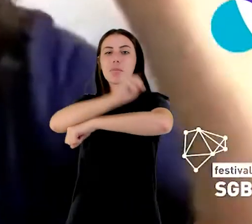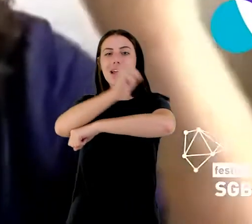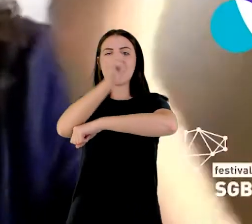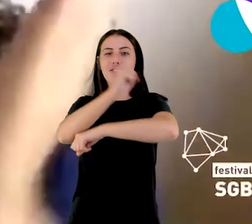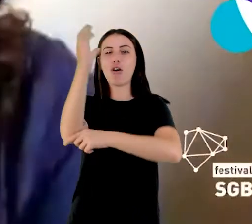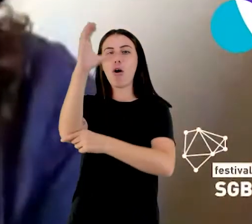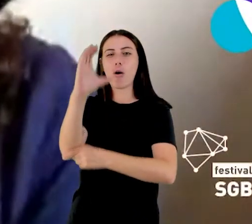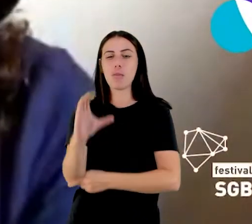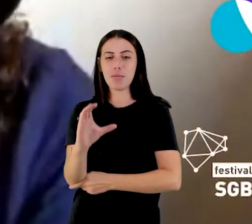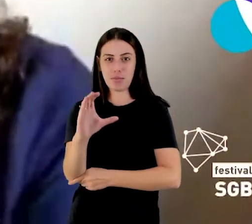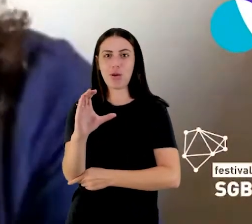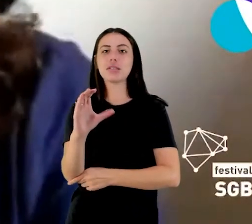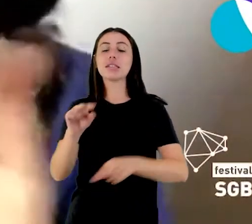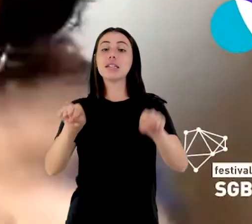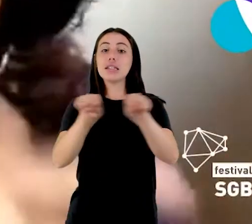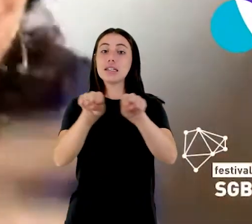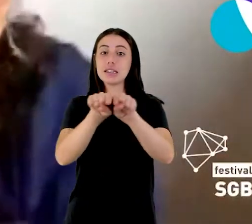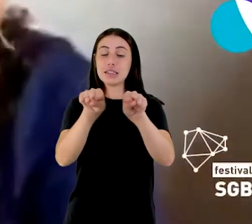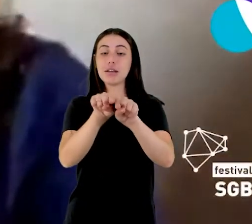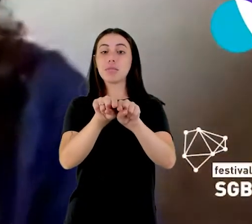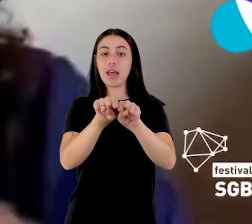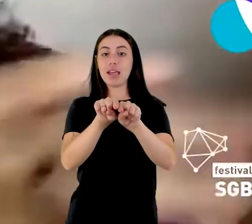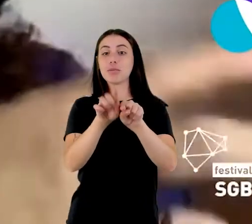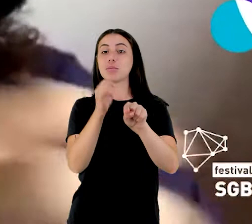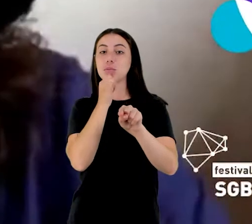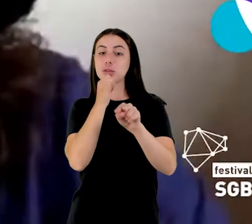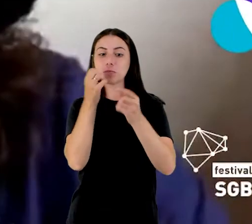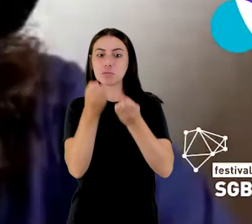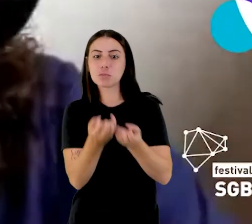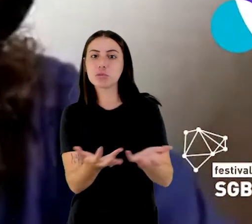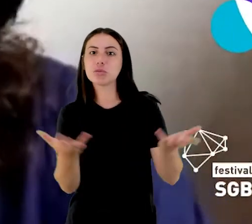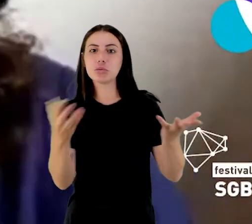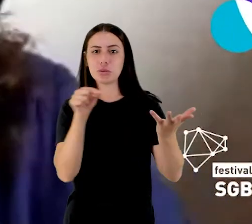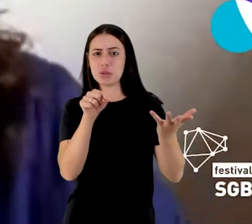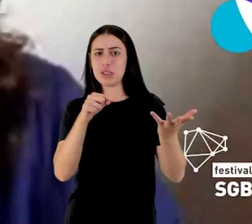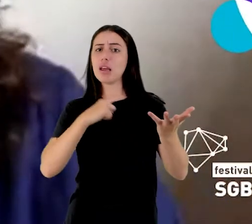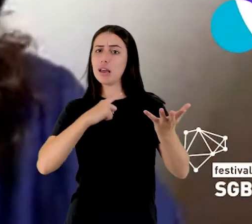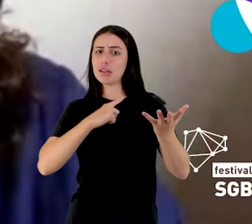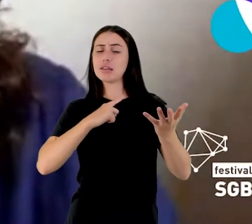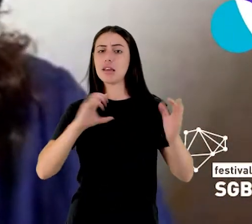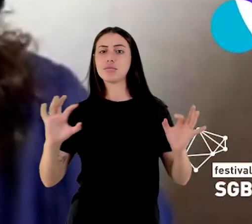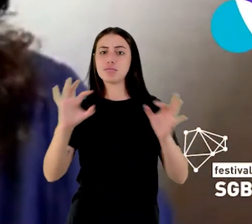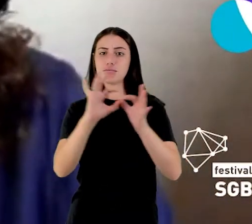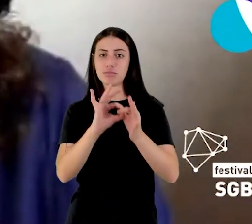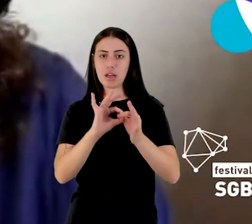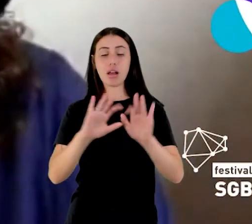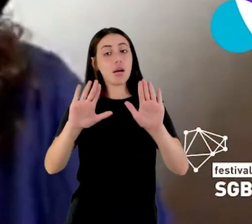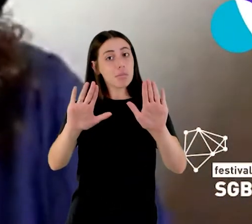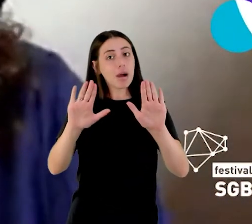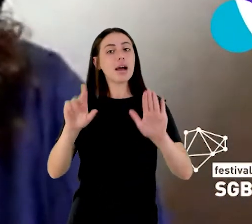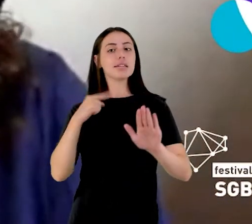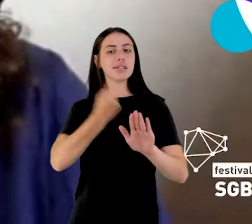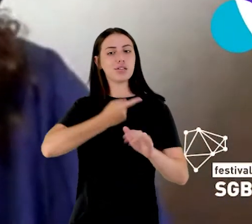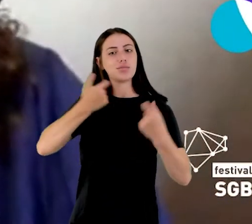festivais, vai para TV, ou TV aberta, ou para streaming, vai de acordo com o desenho da distribuição, né, normal, e